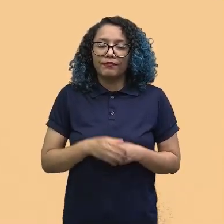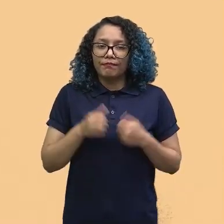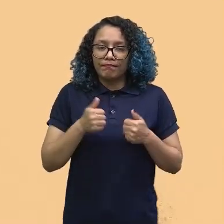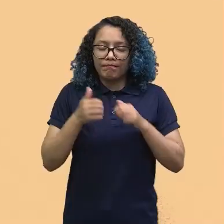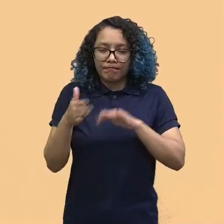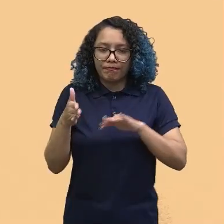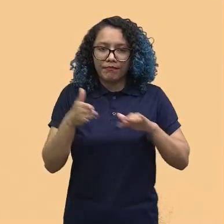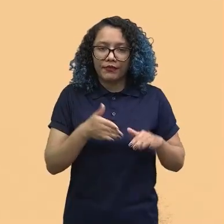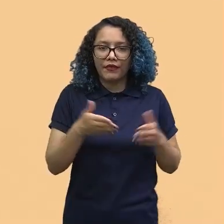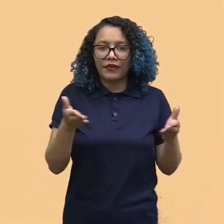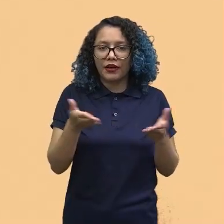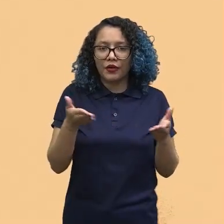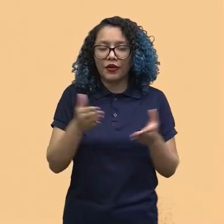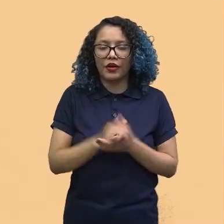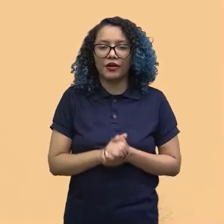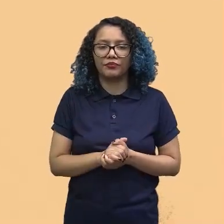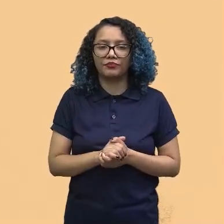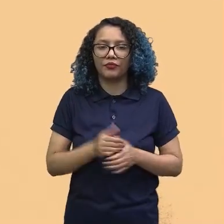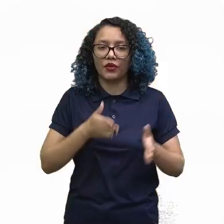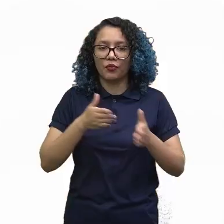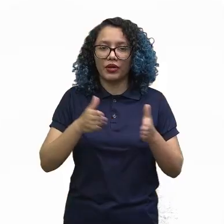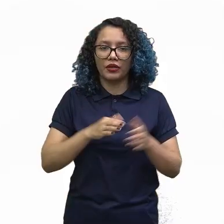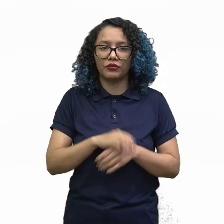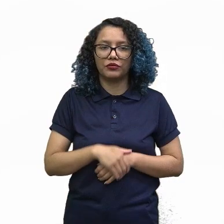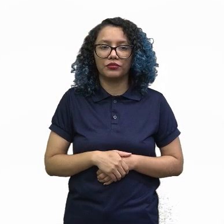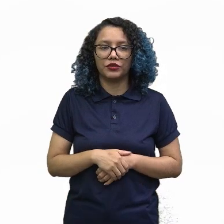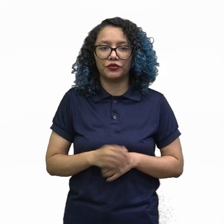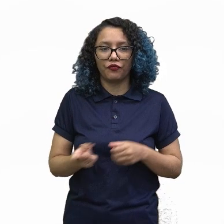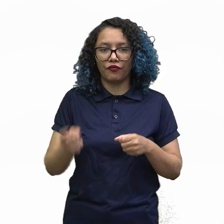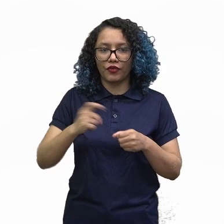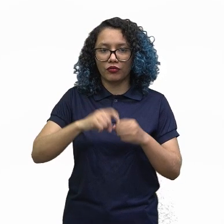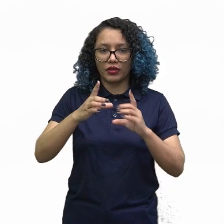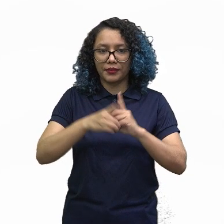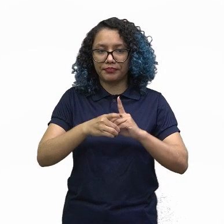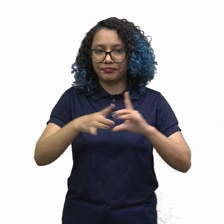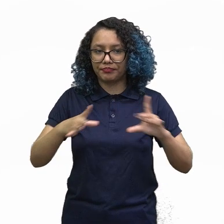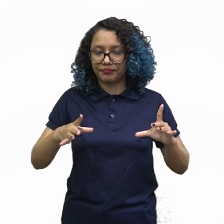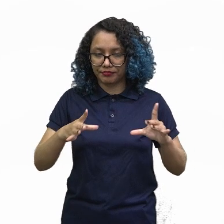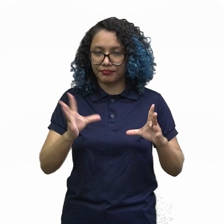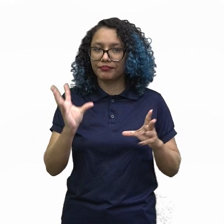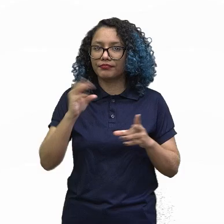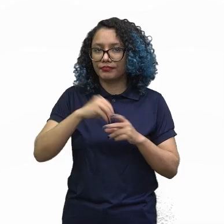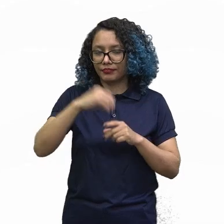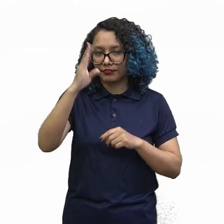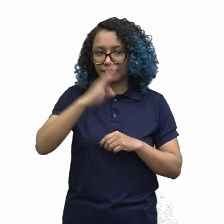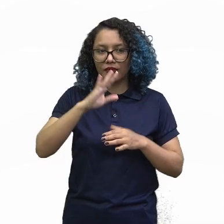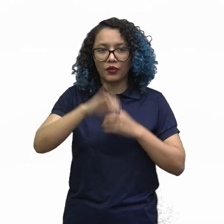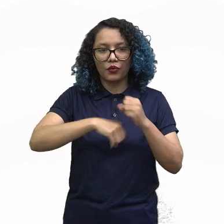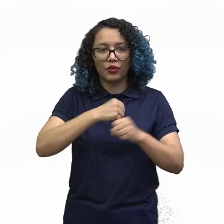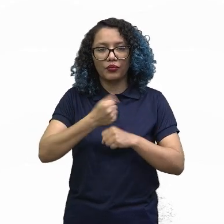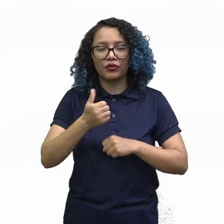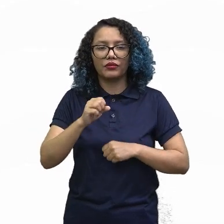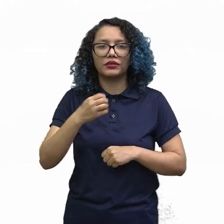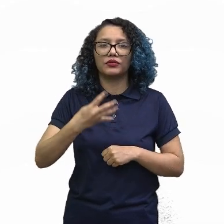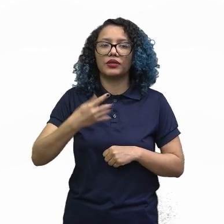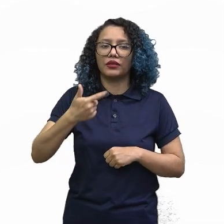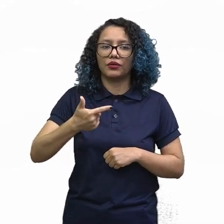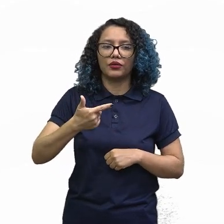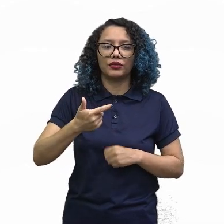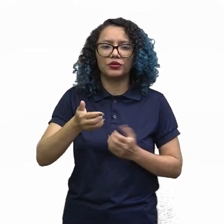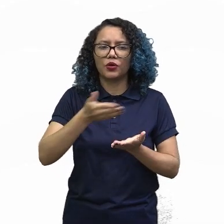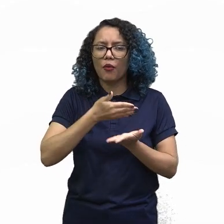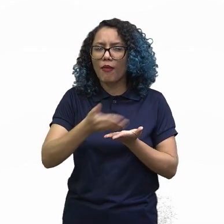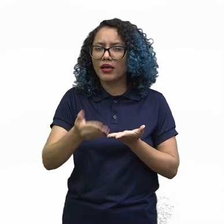temos o período de redemocratização do Brasil. Em 1942, inicia